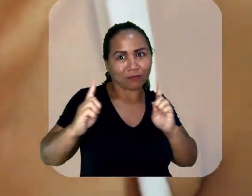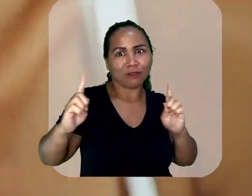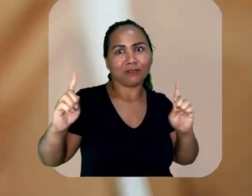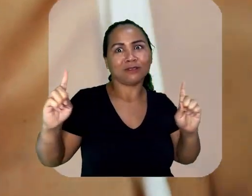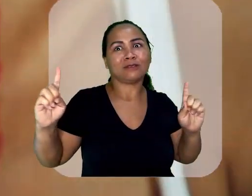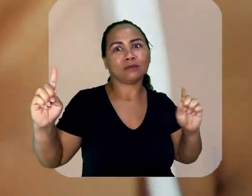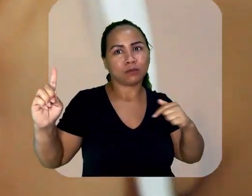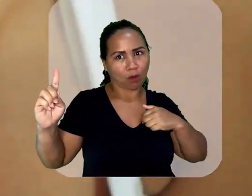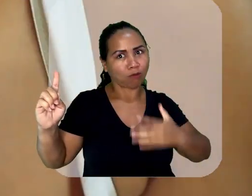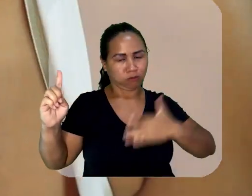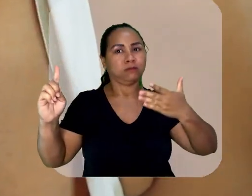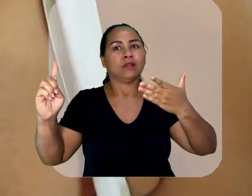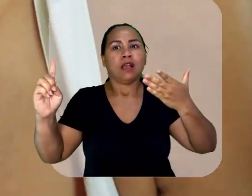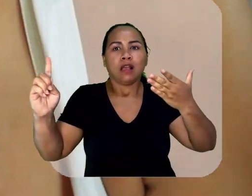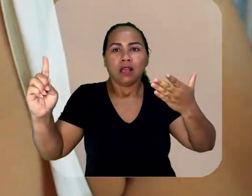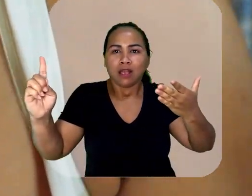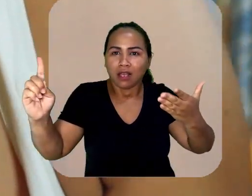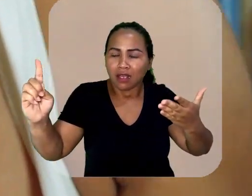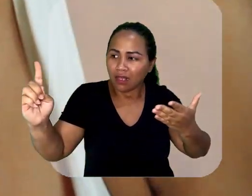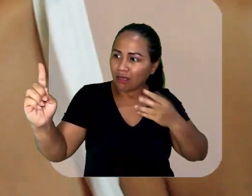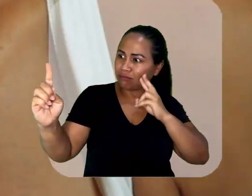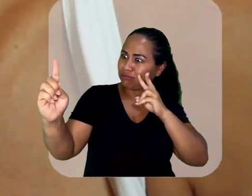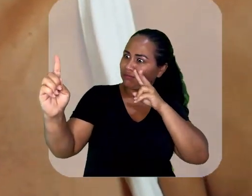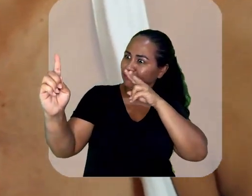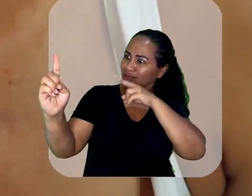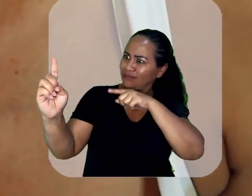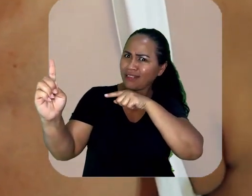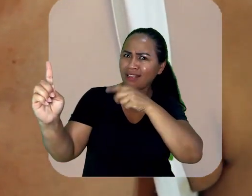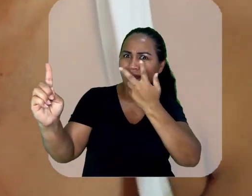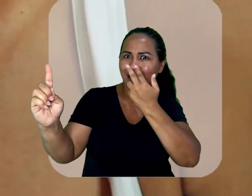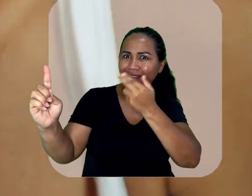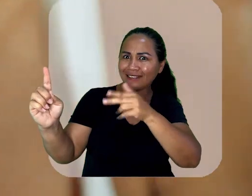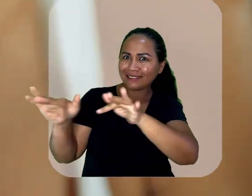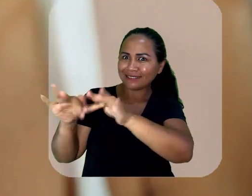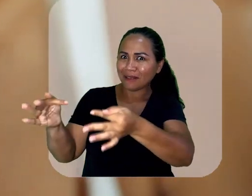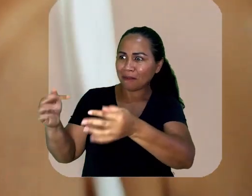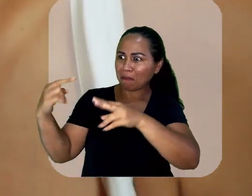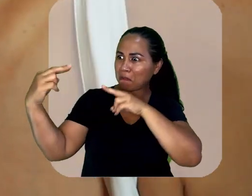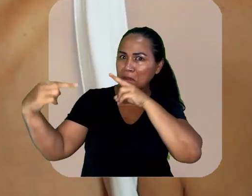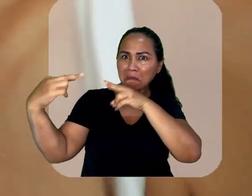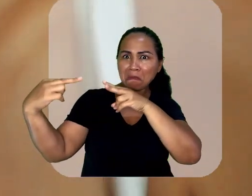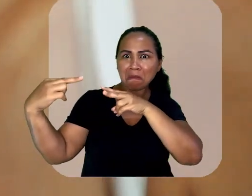existe espanto. Espanto com a sustância de um simples olhar.